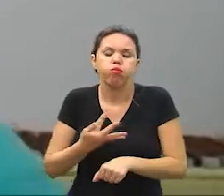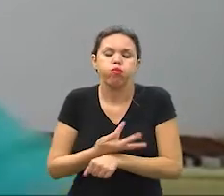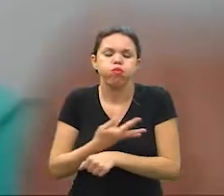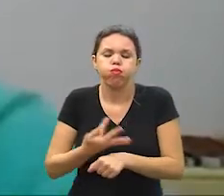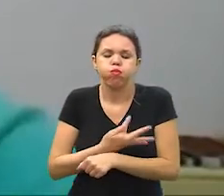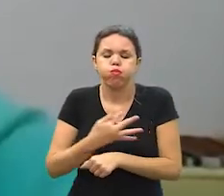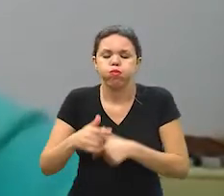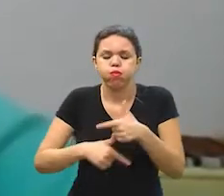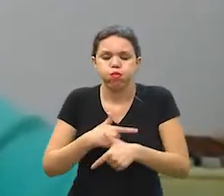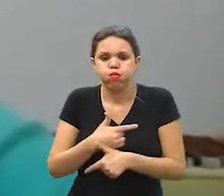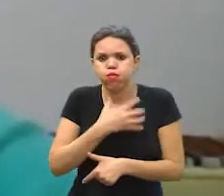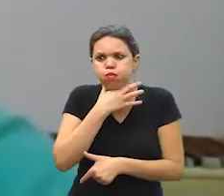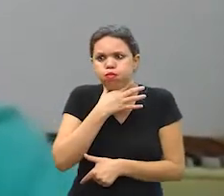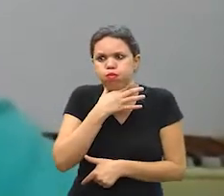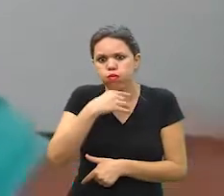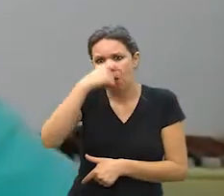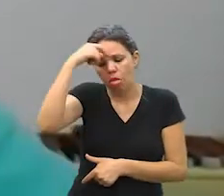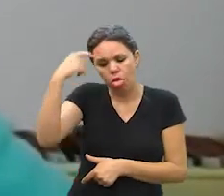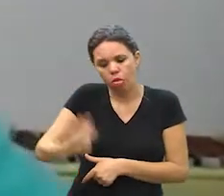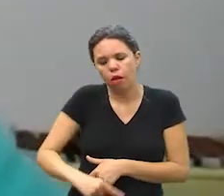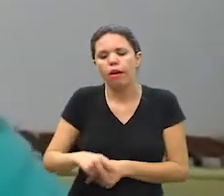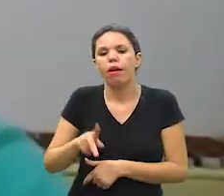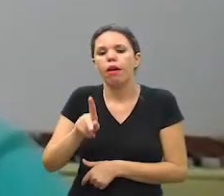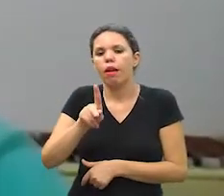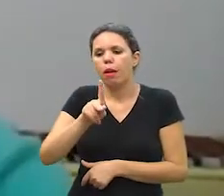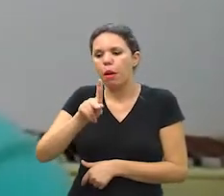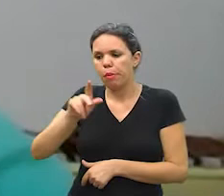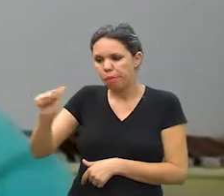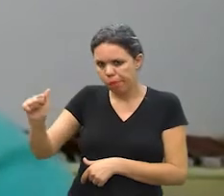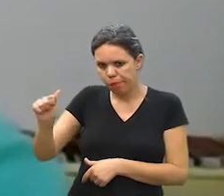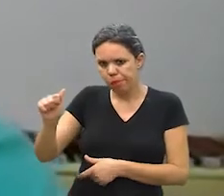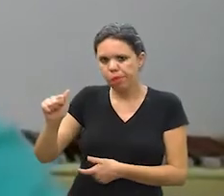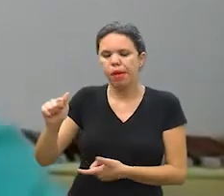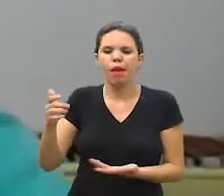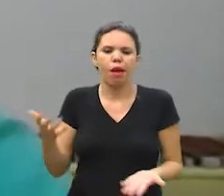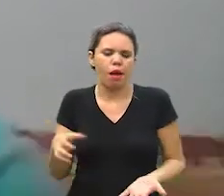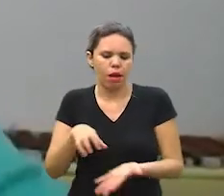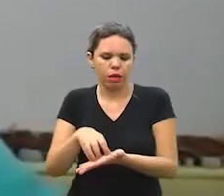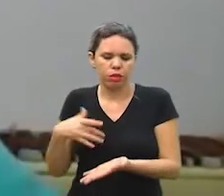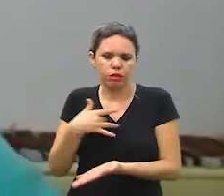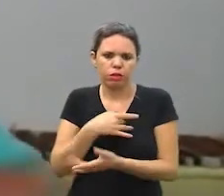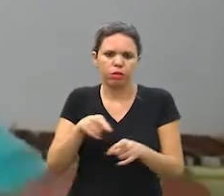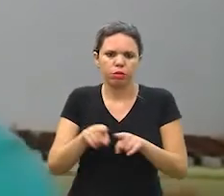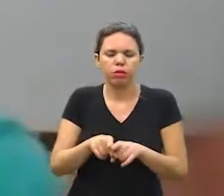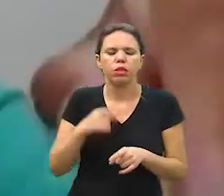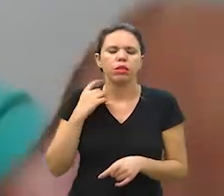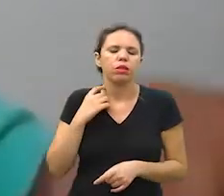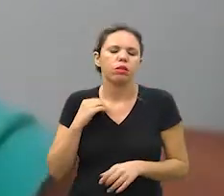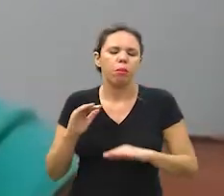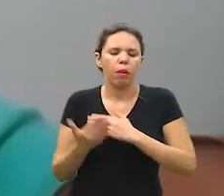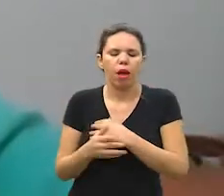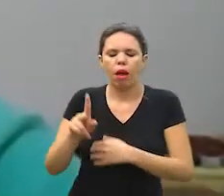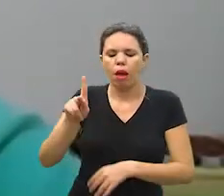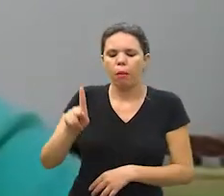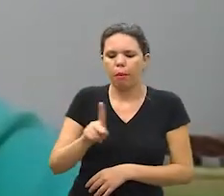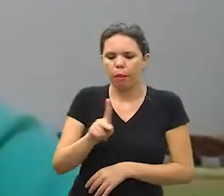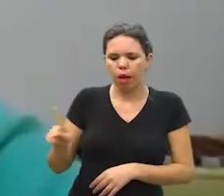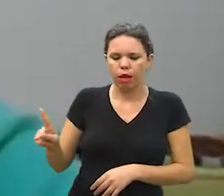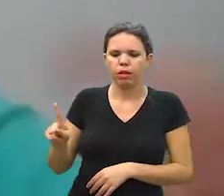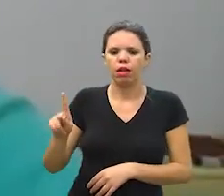sobrecarregado. Os PAs, por exemplo, o Zé Carlos também sabe disso, o vereador Zé Carlos, que é do Padre Anchieta,